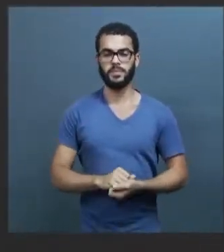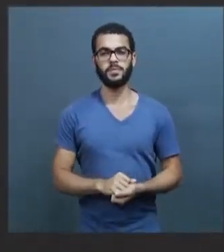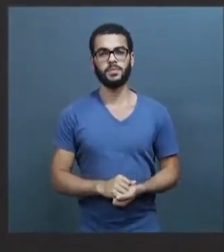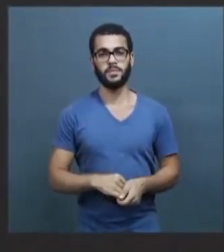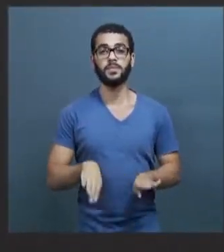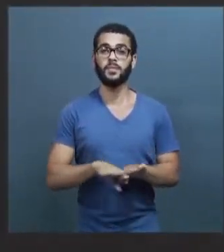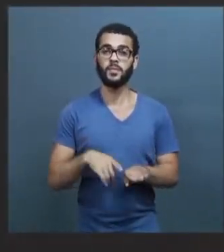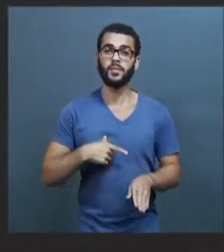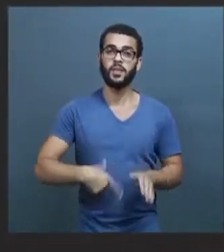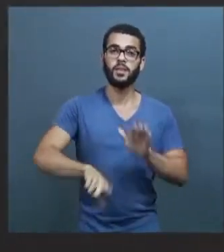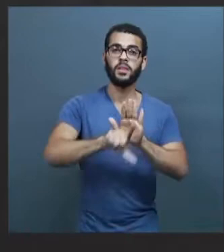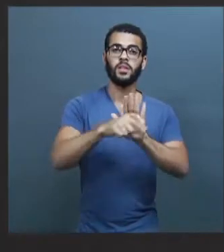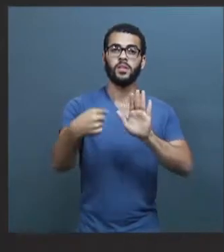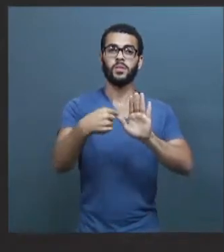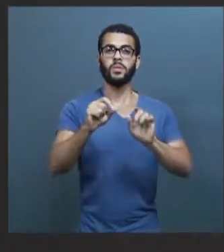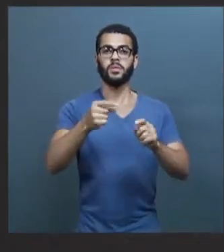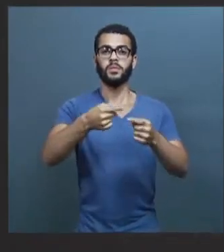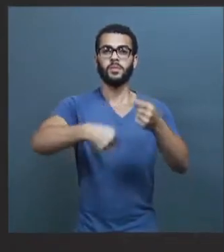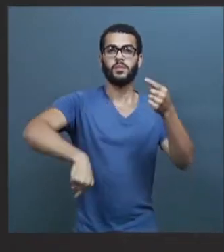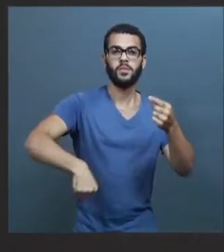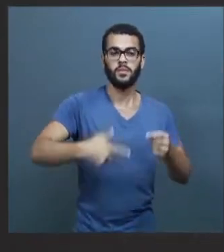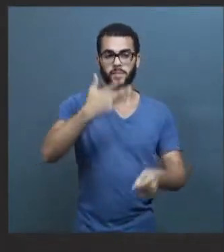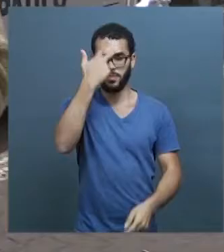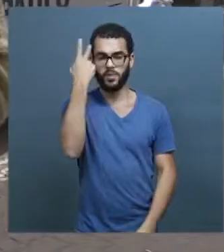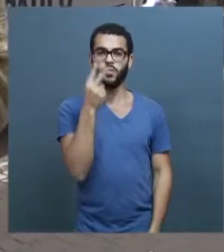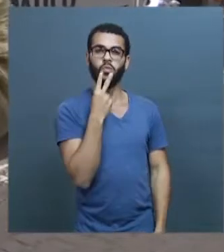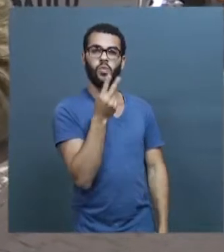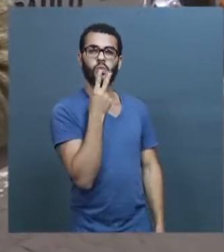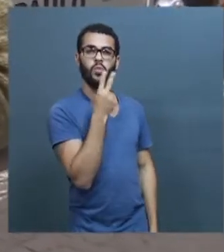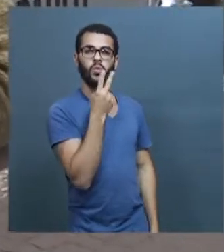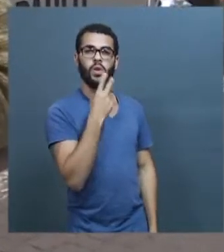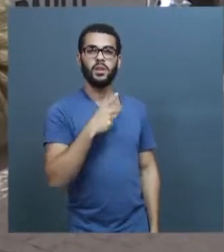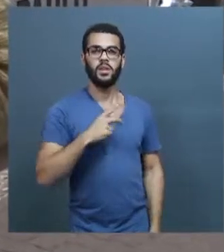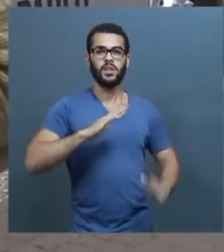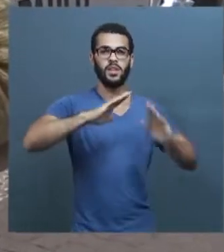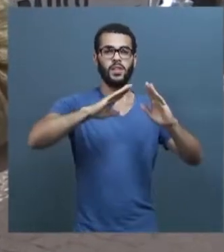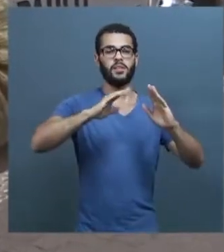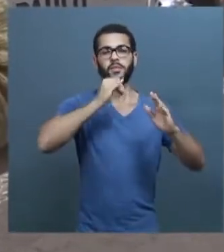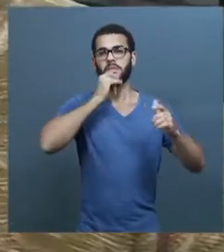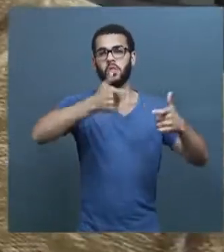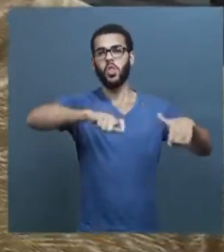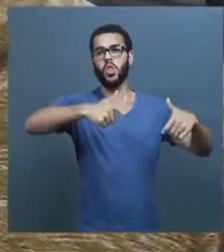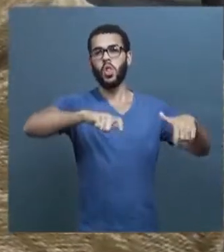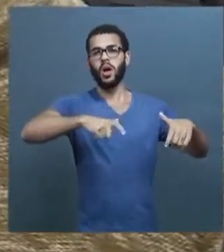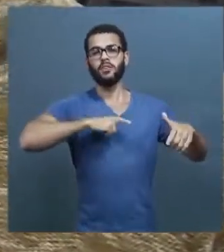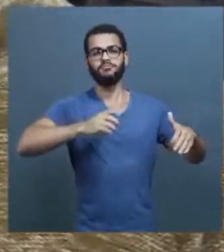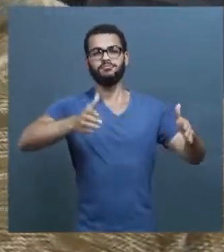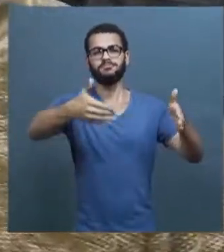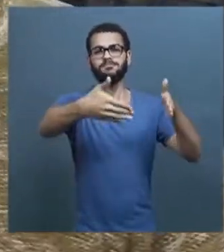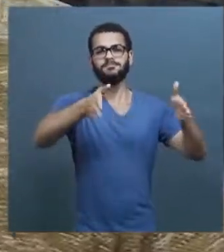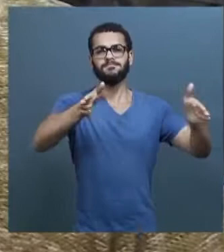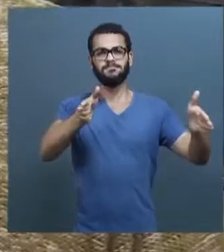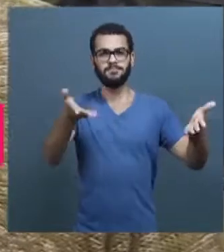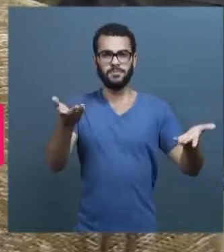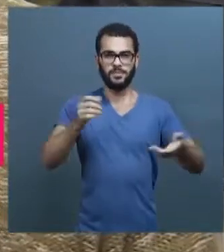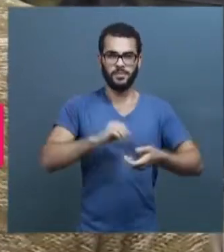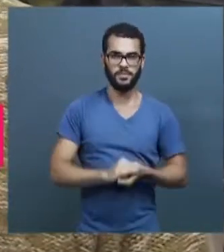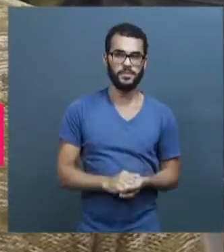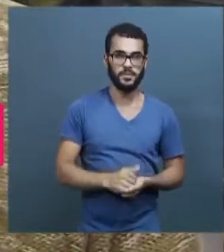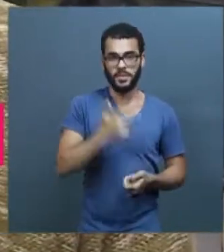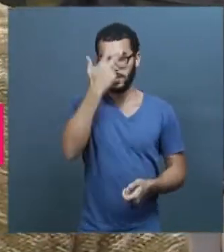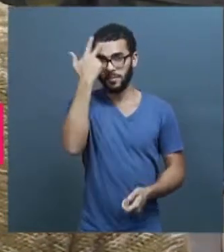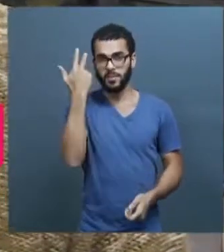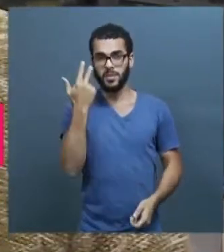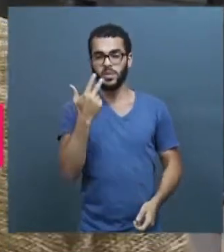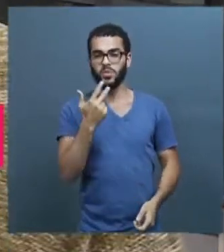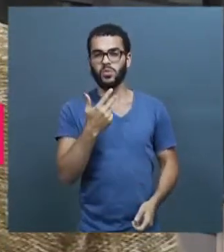dos brasileiros foi a que proibiu o fumo em locais fechados. Danilo demorou para aceitar. E as pessoas que não fumam, geralmente